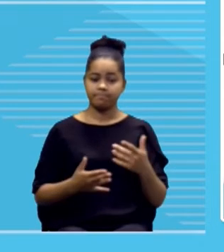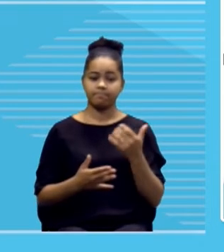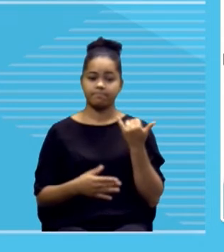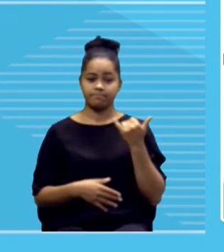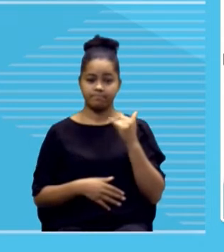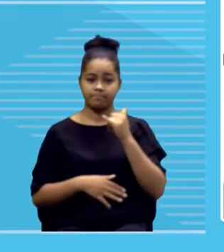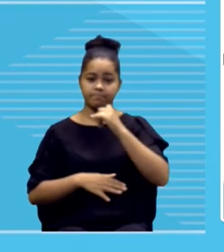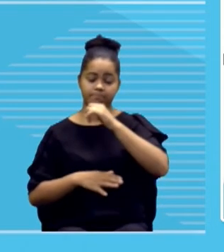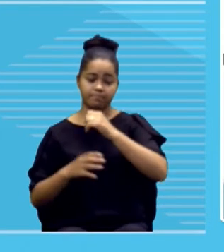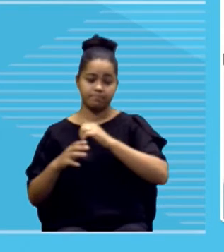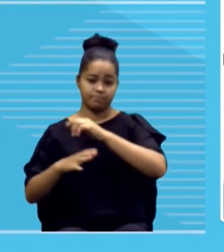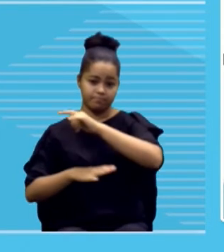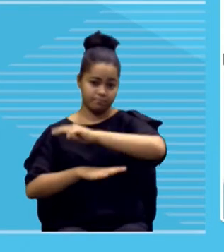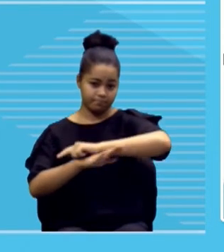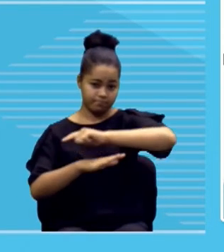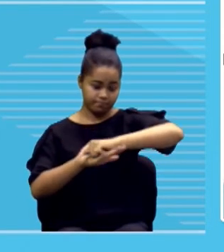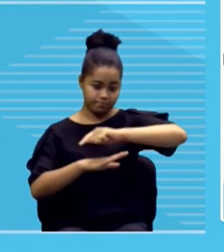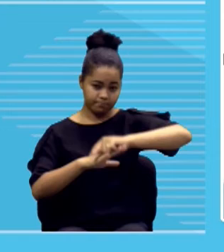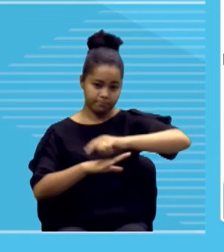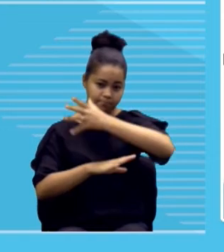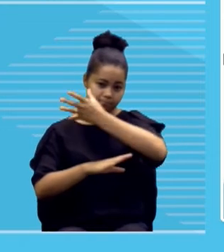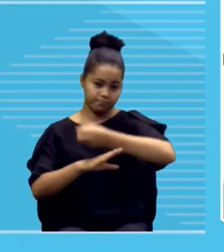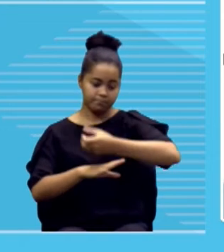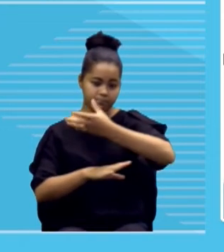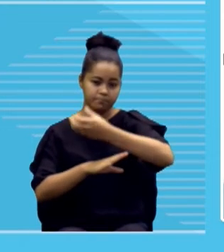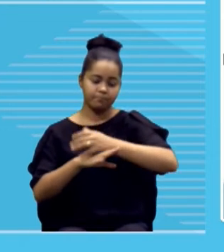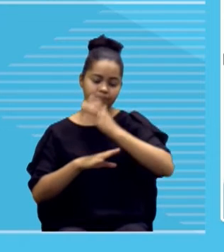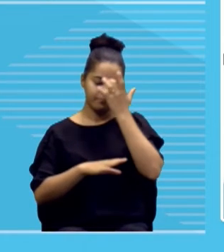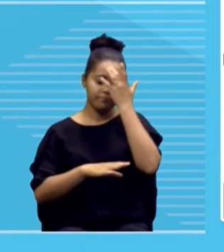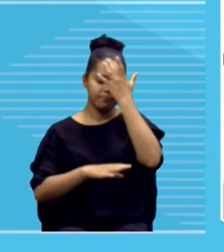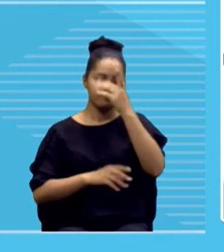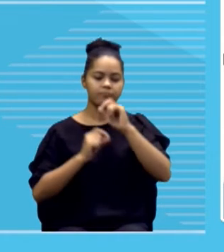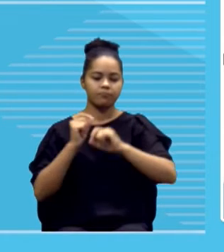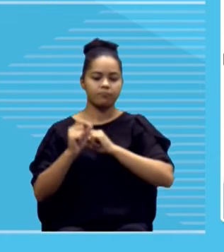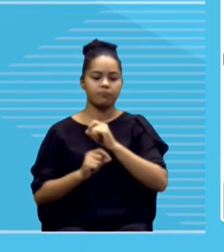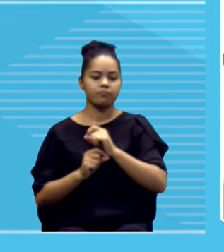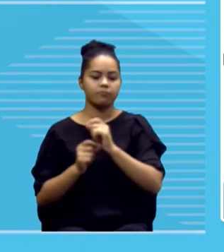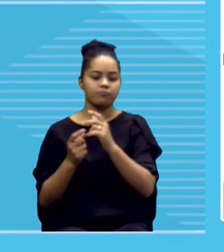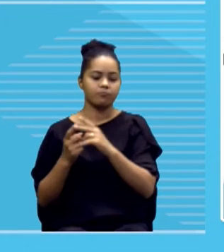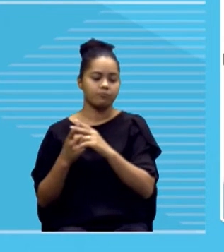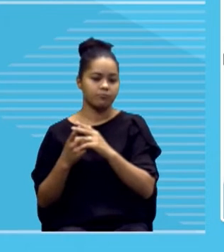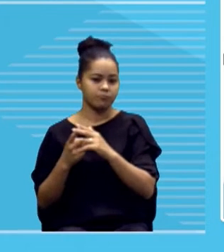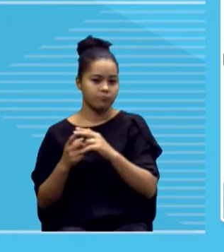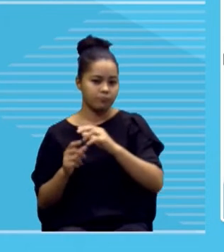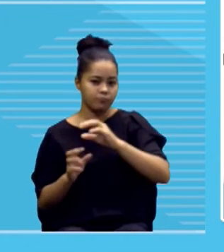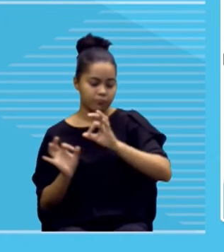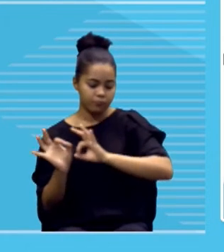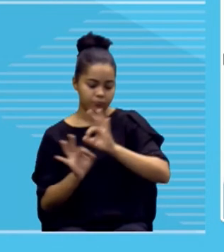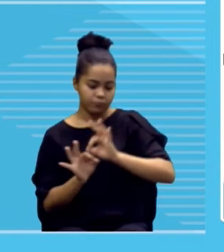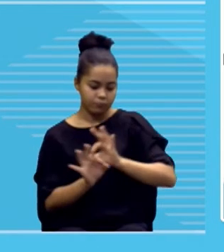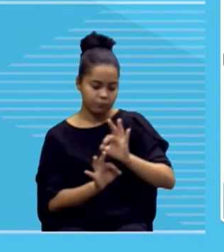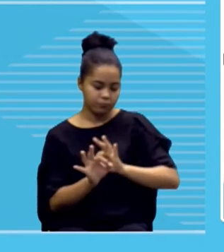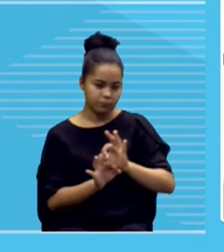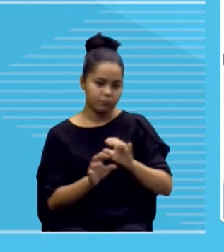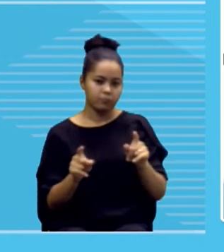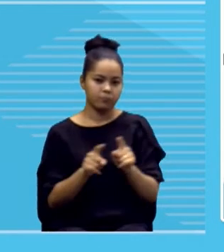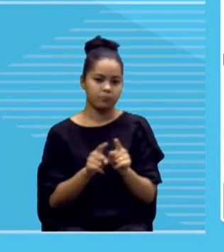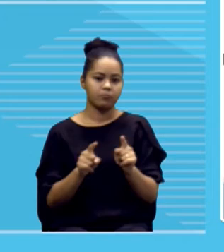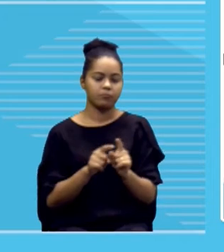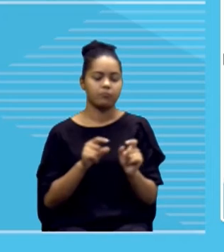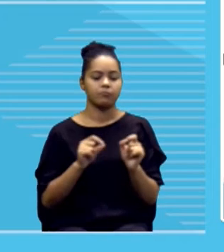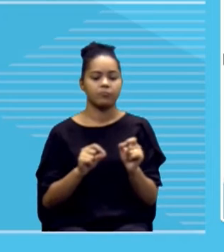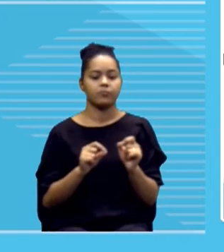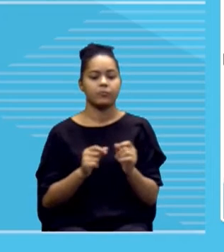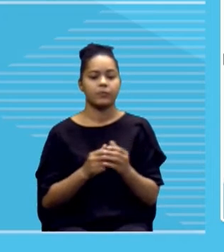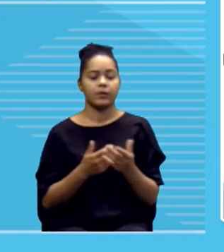utilizadas pelo homem. Os painéis são de fácil montagem, chegam prontos de fábrica e possuem um sistema de grande estabilidade. Ele pode